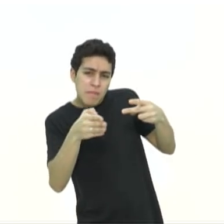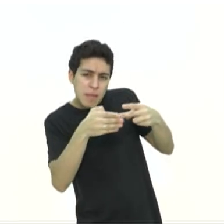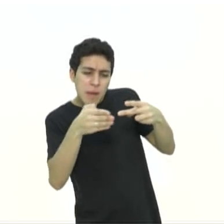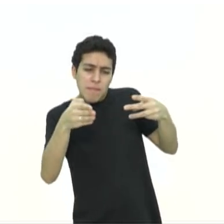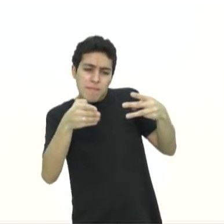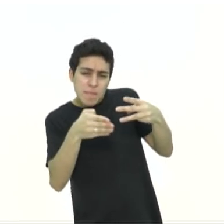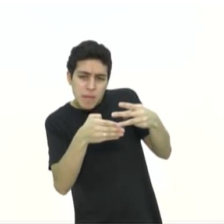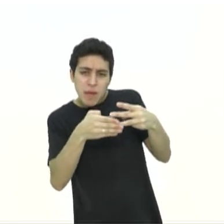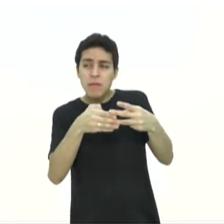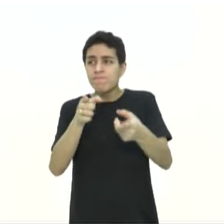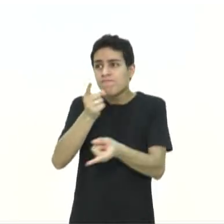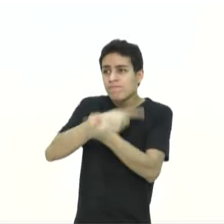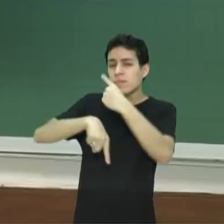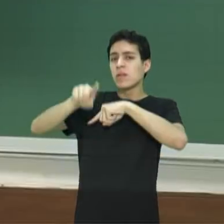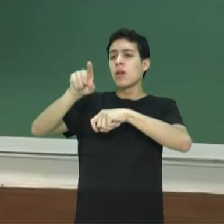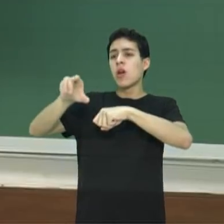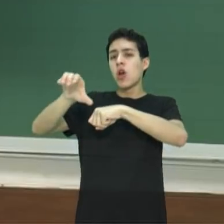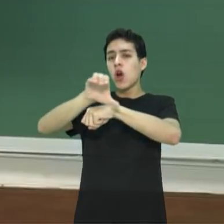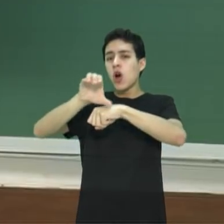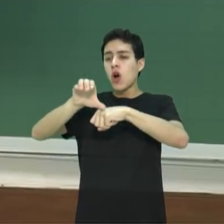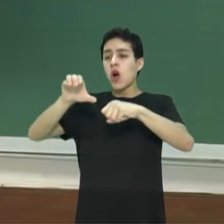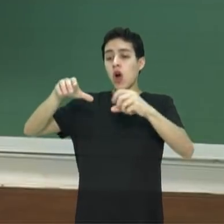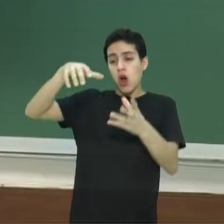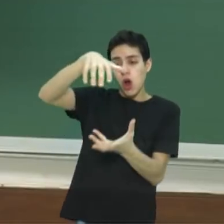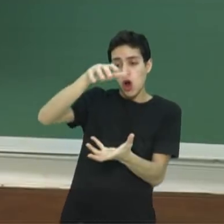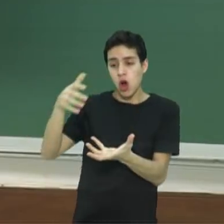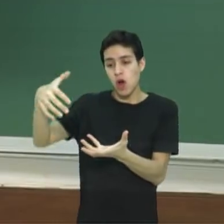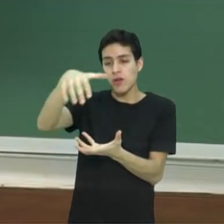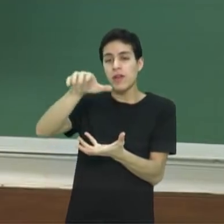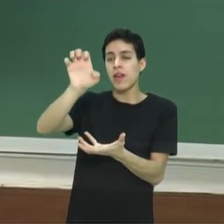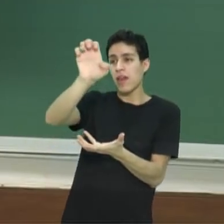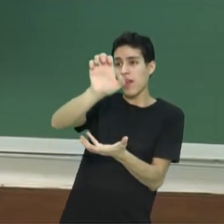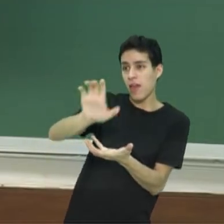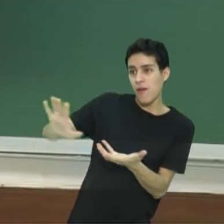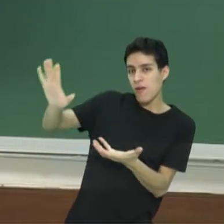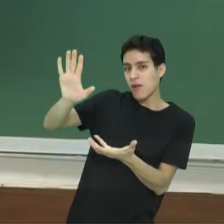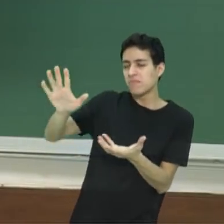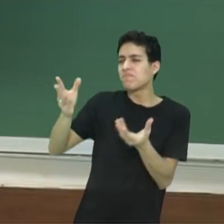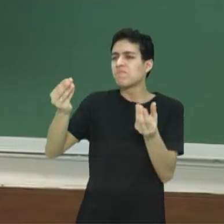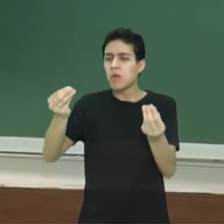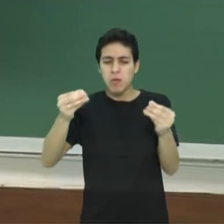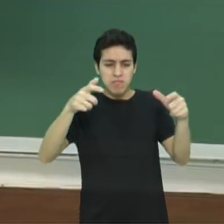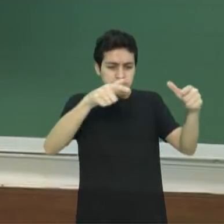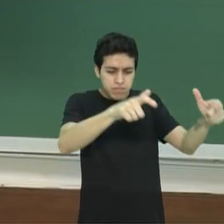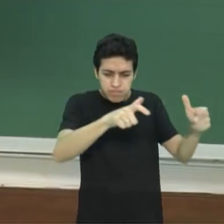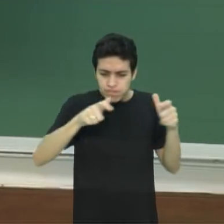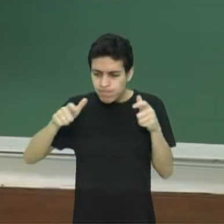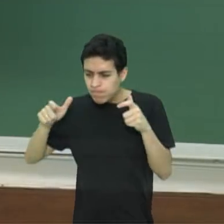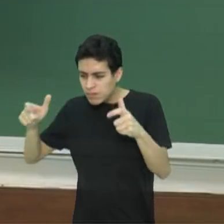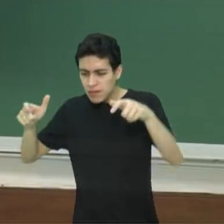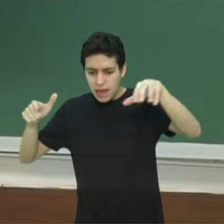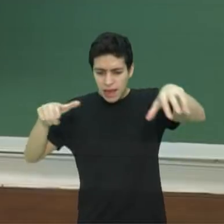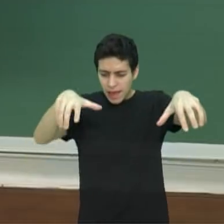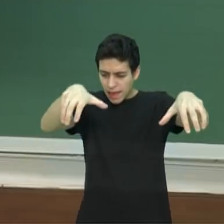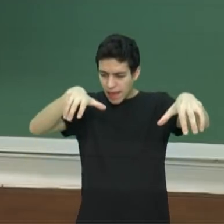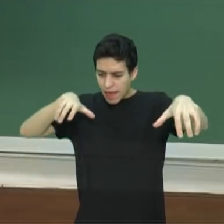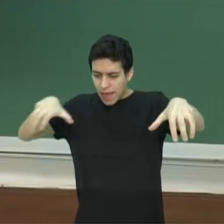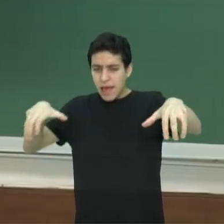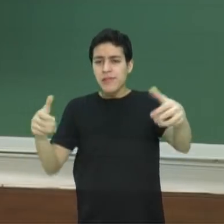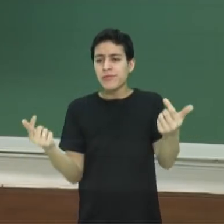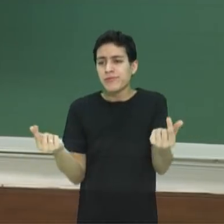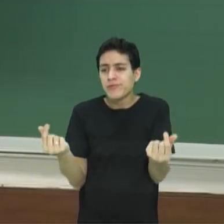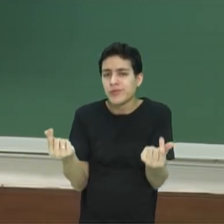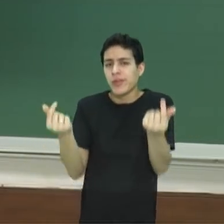continente europeu. Então já está respondido aí o título da nossa aula, né? Nós vamos conhecer os setores secundário e